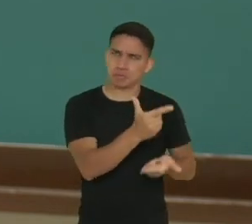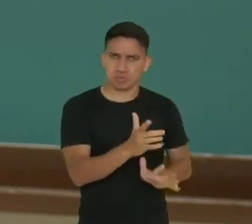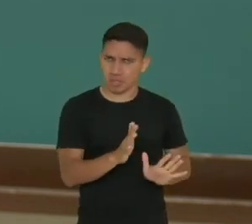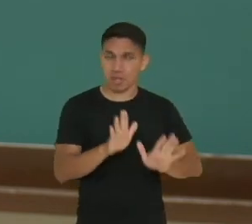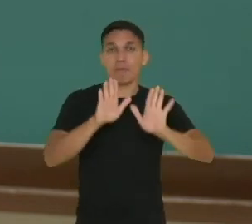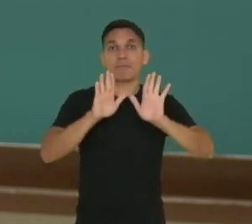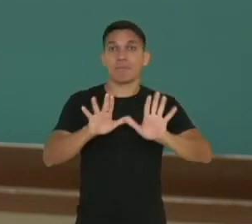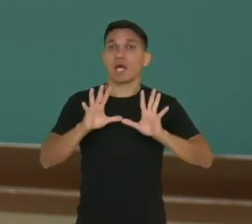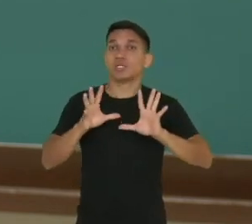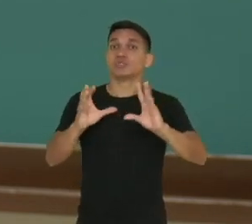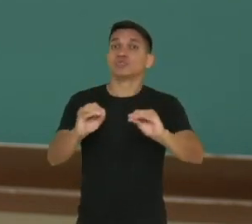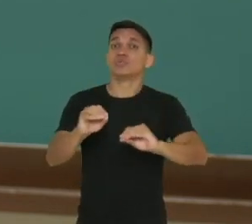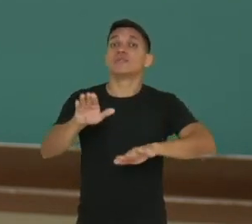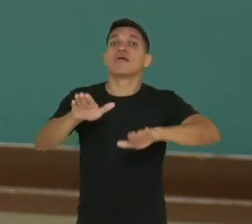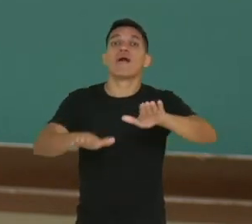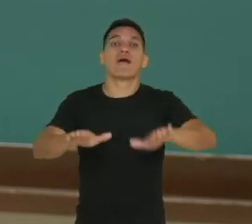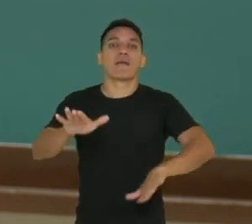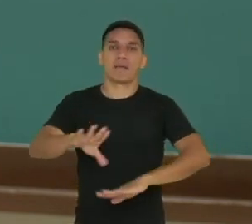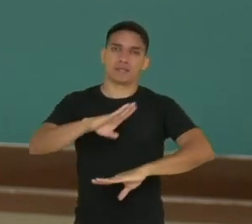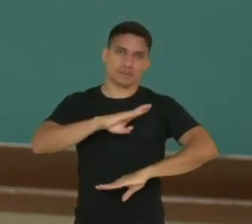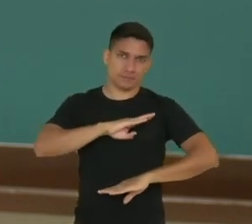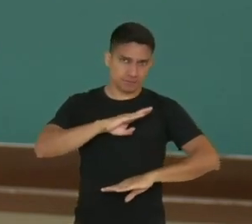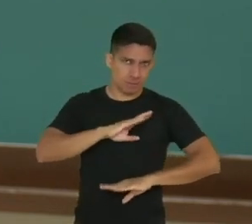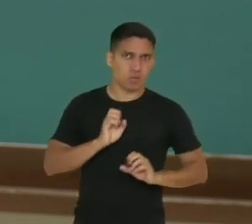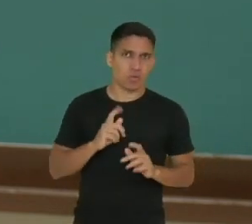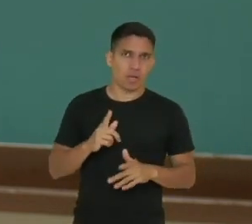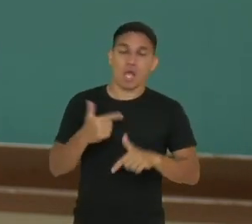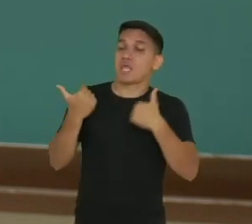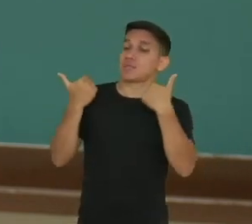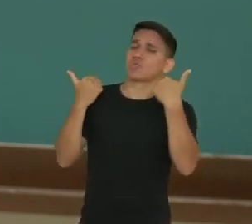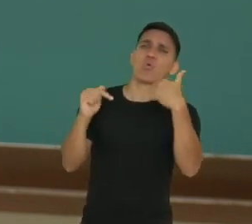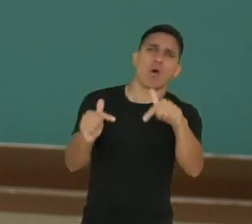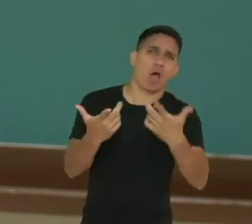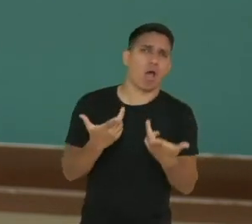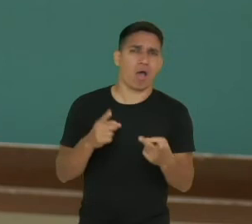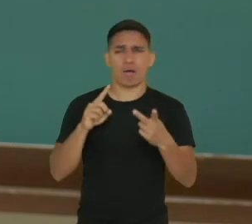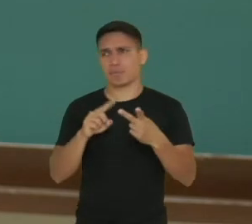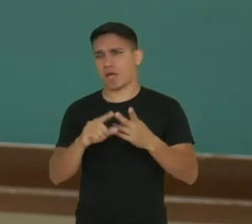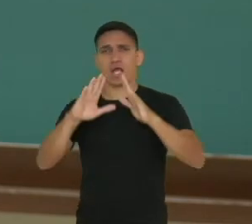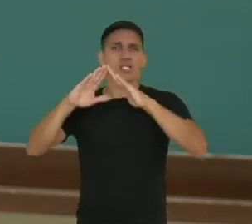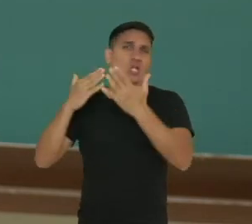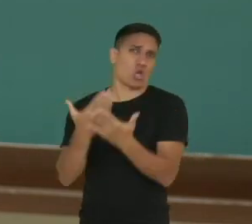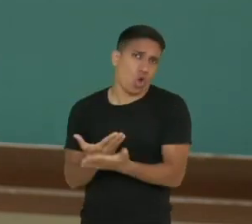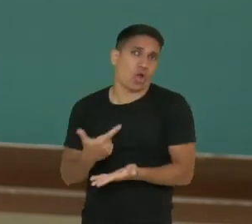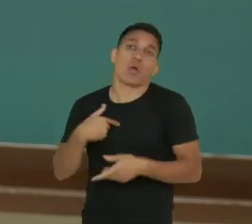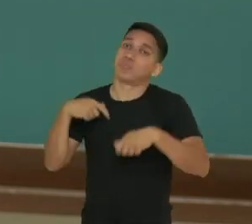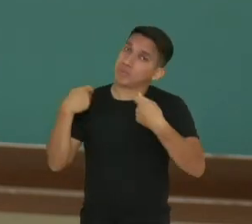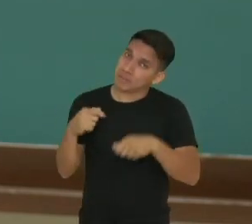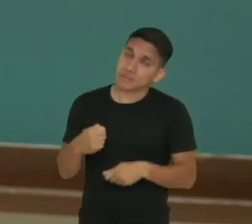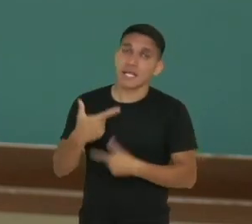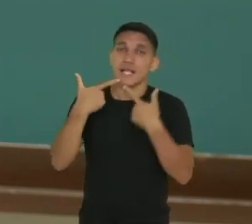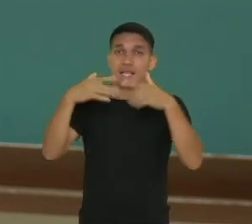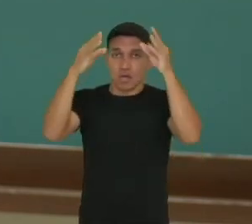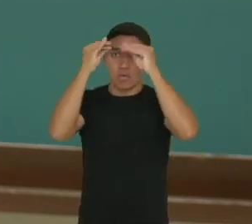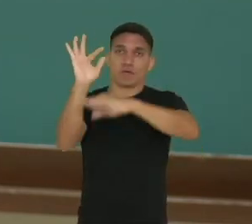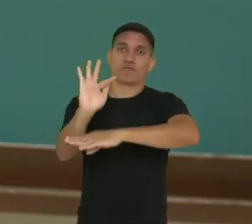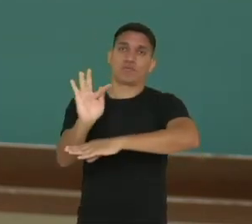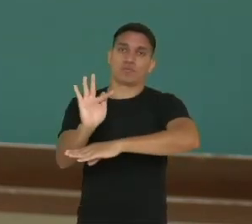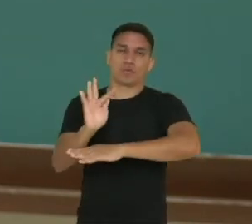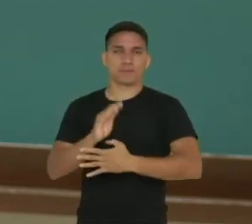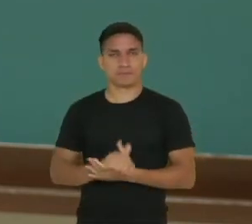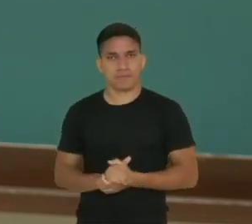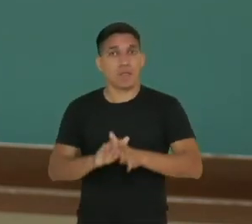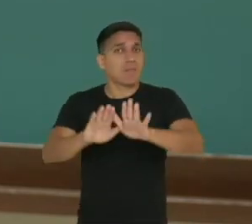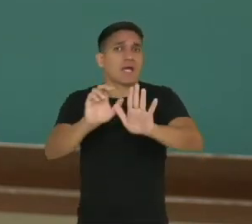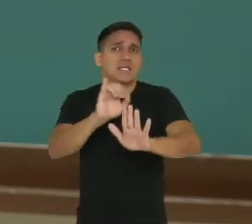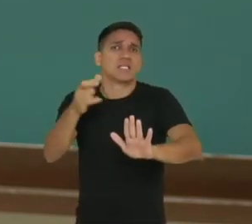Mas tudo isso vai depender da situação. No trabalho, na escola, eu preciso usar a linguagem formal.